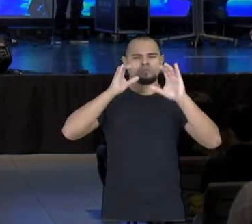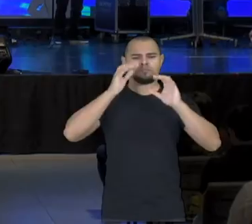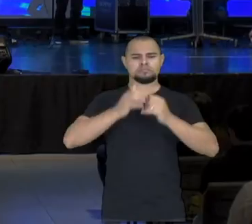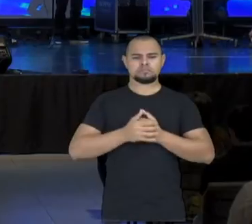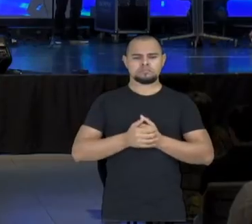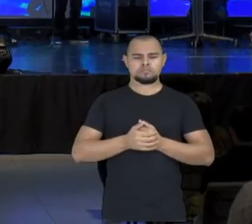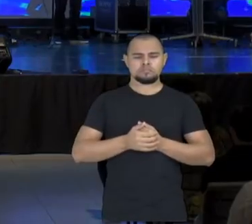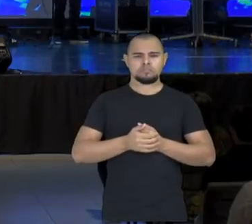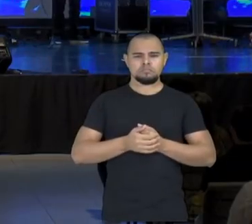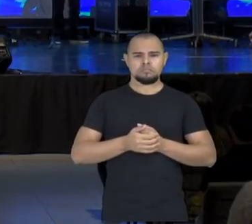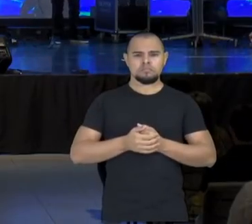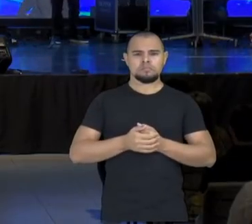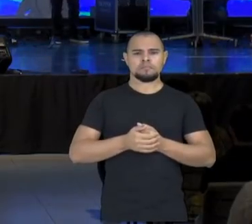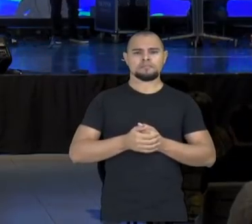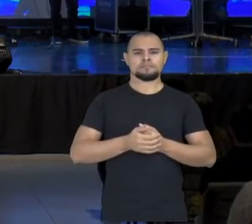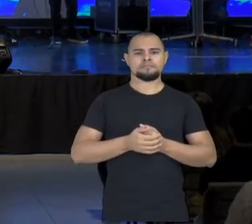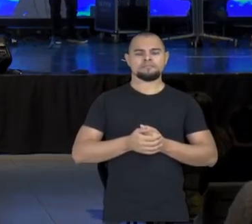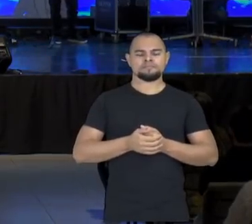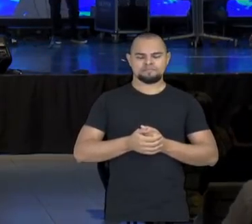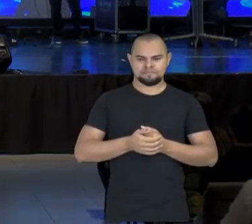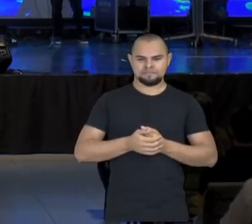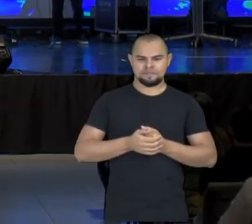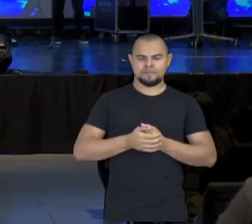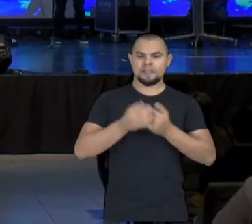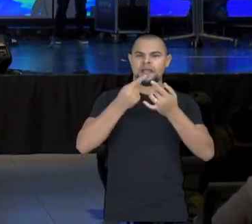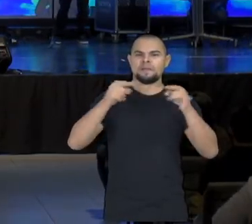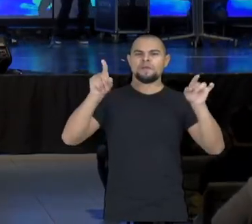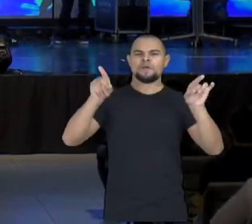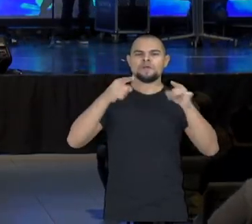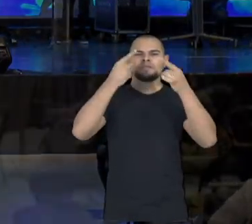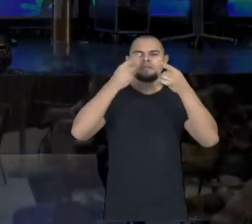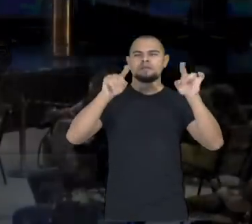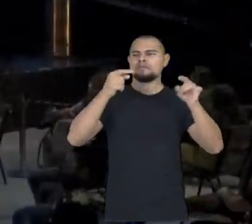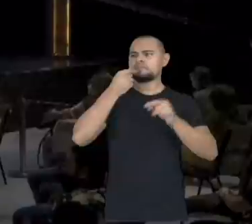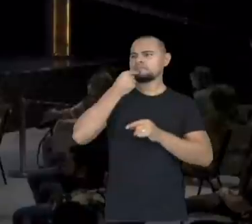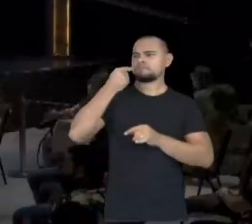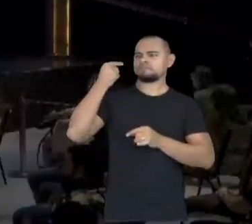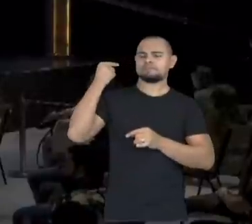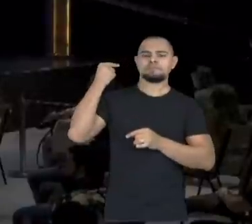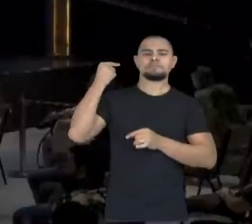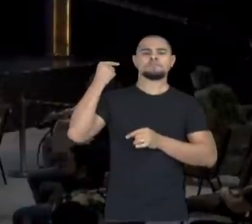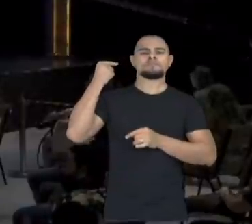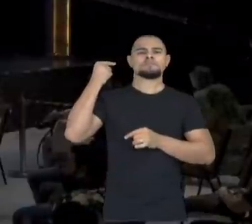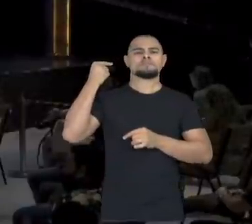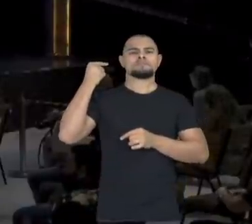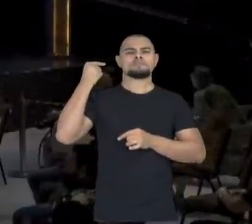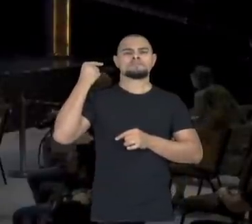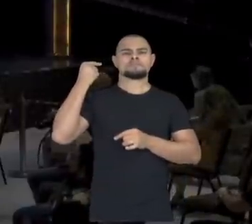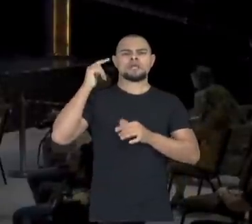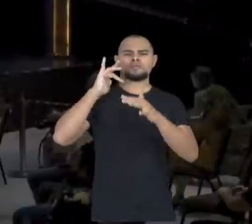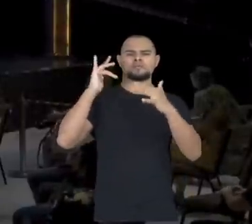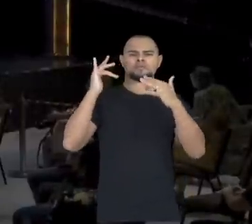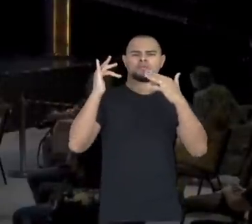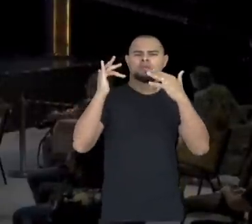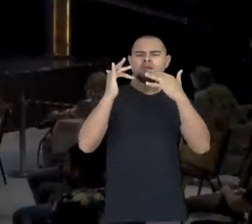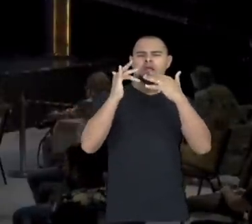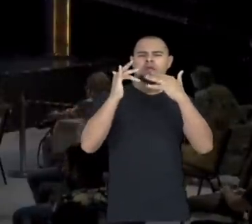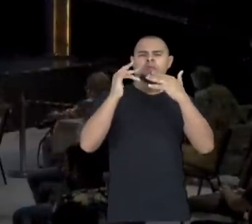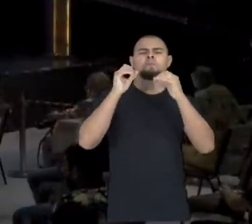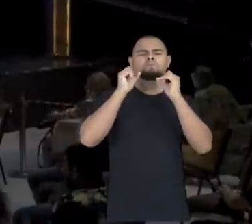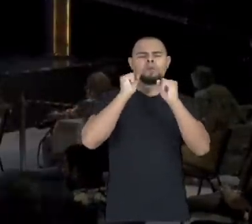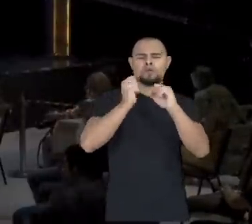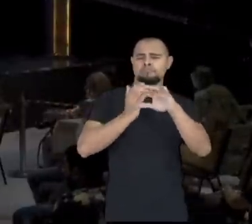ela abre essa série, ela foi lançada há pouco nas plataformas digitais. Você pode entrar nas